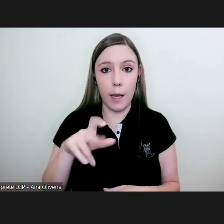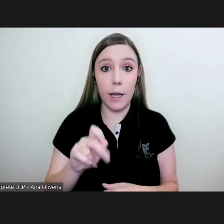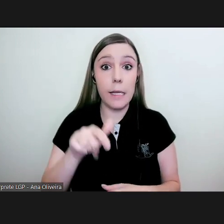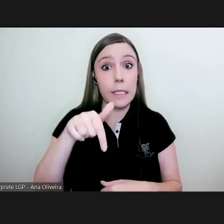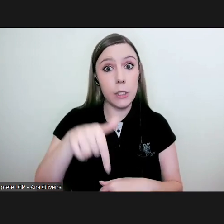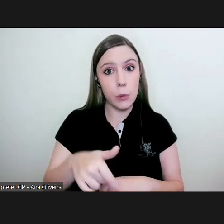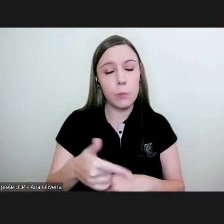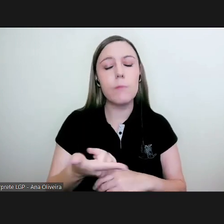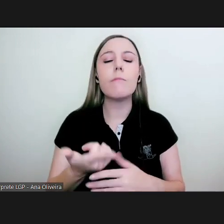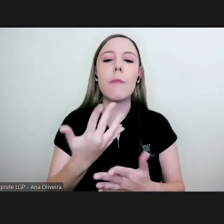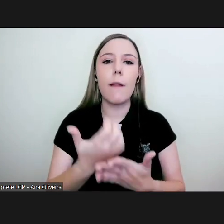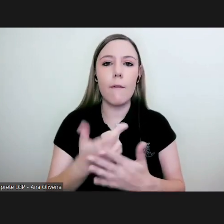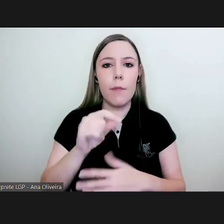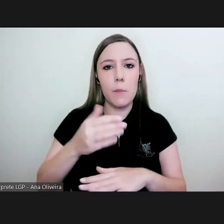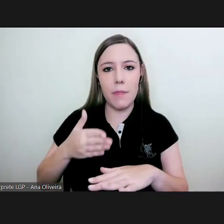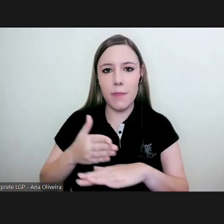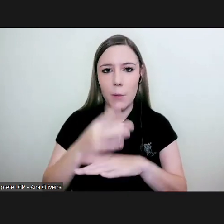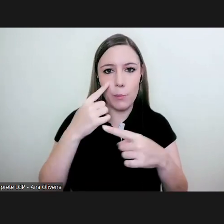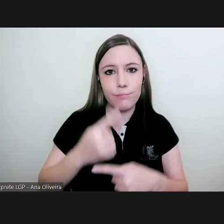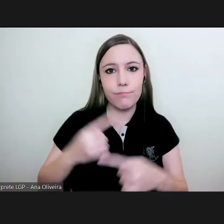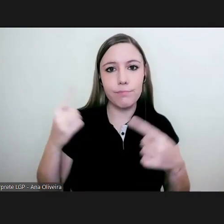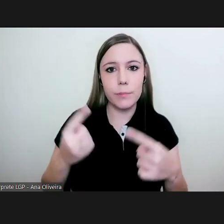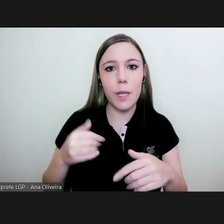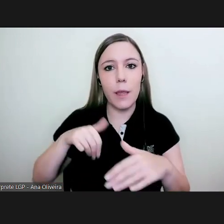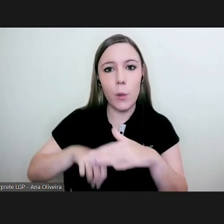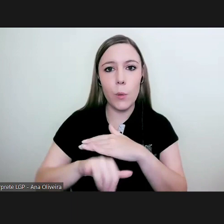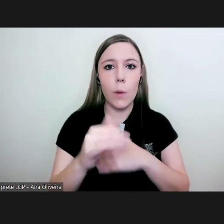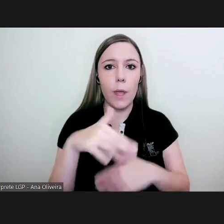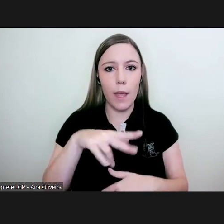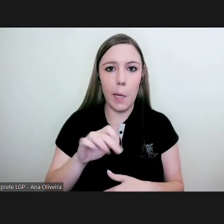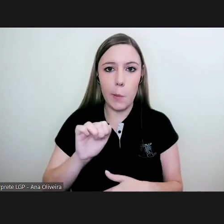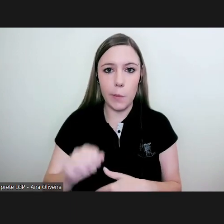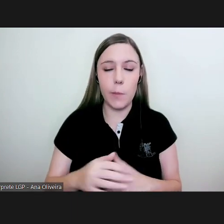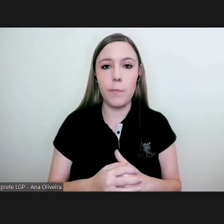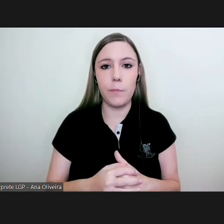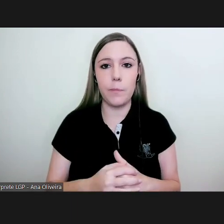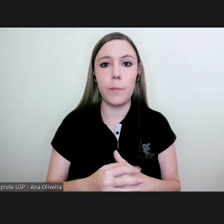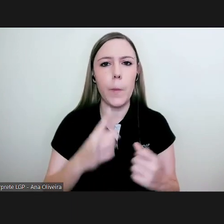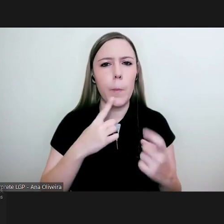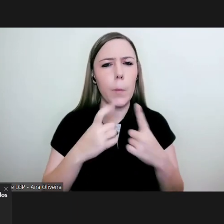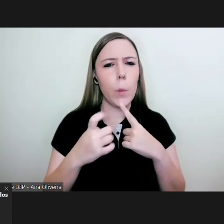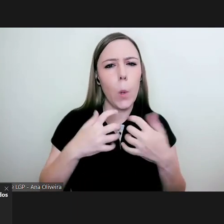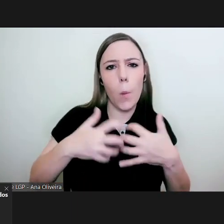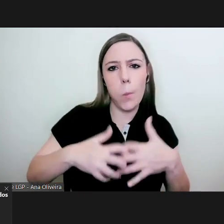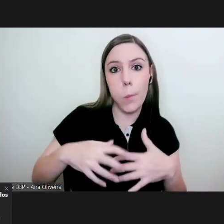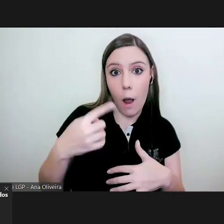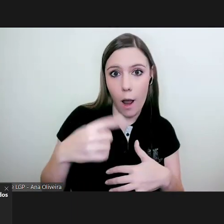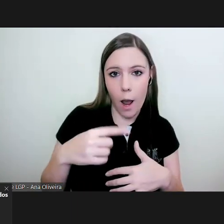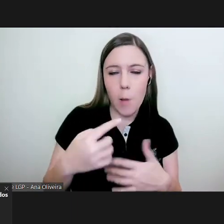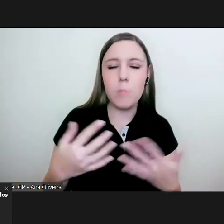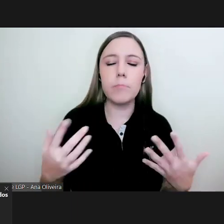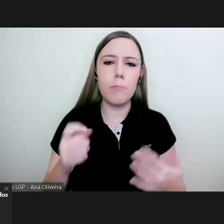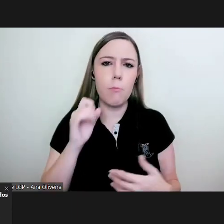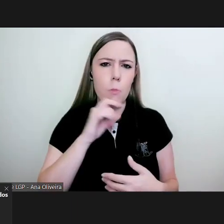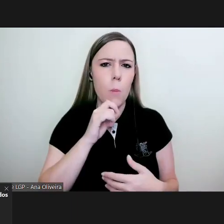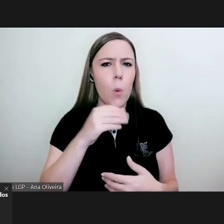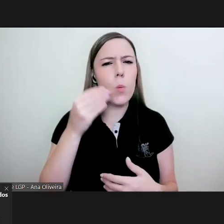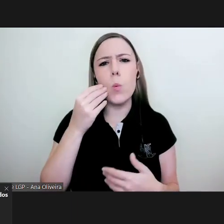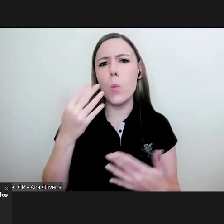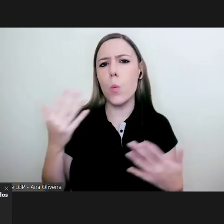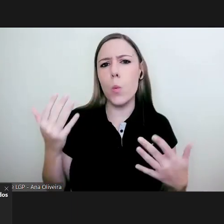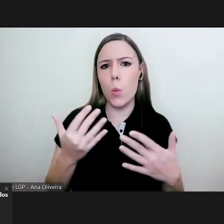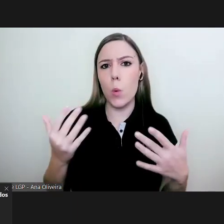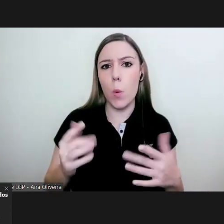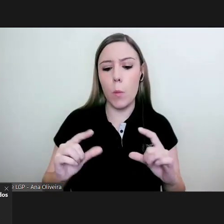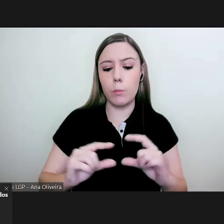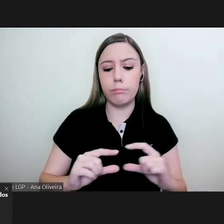e transmitida em direto através do canal do YouTube do INA. As questões que os participantes queiram colocar devem ser feitas através da